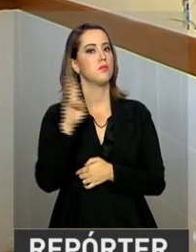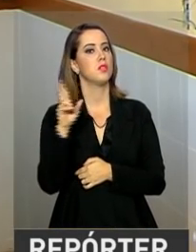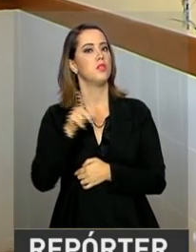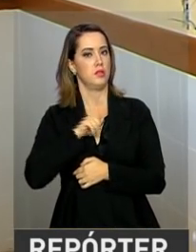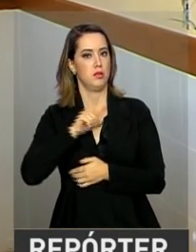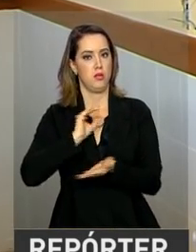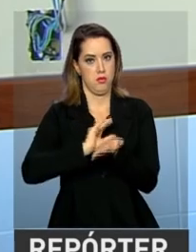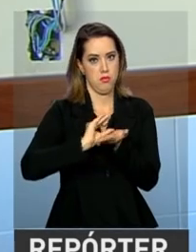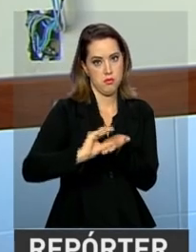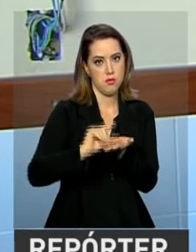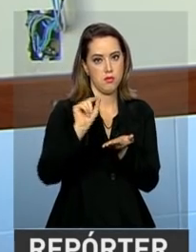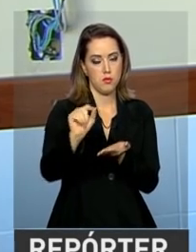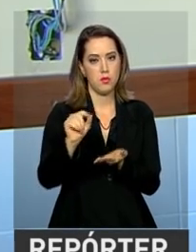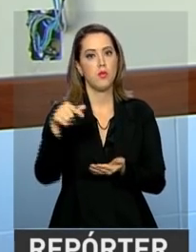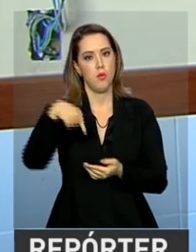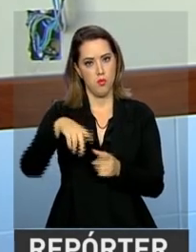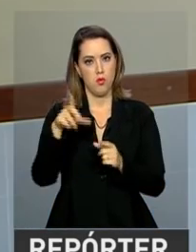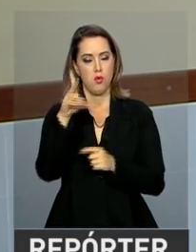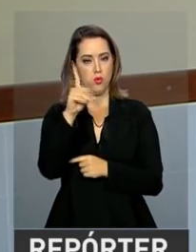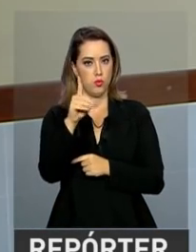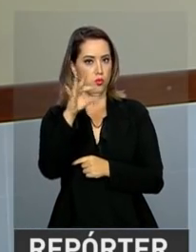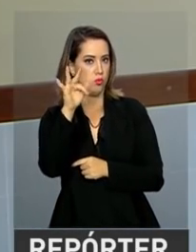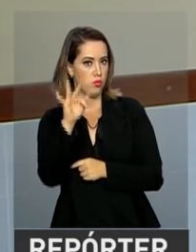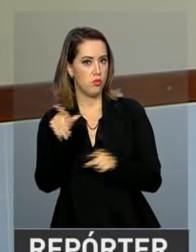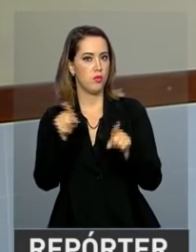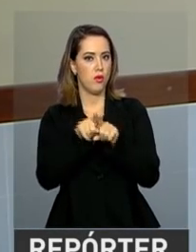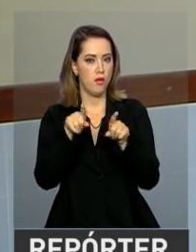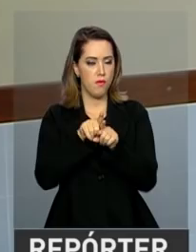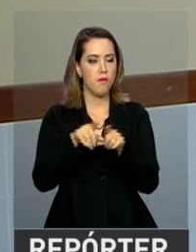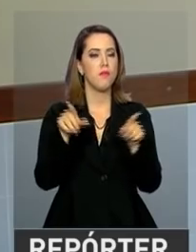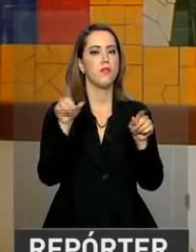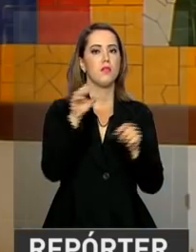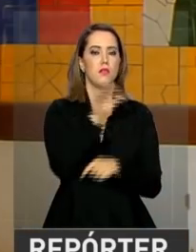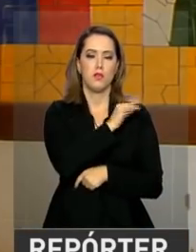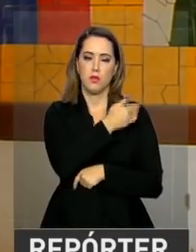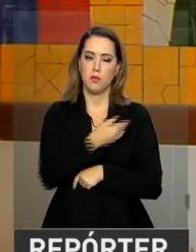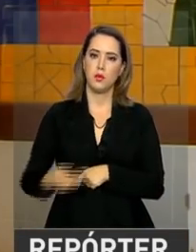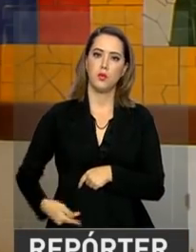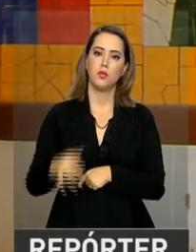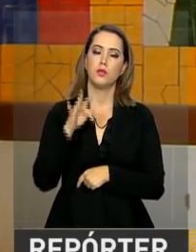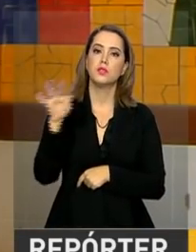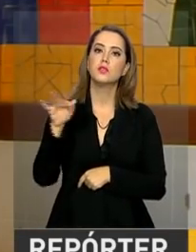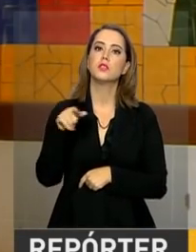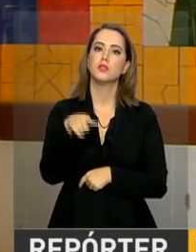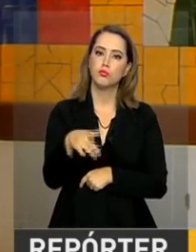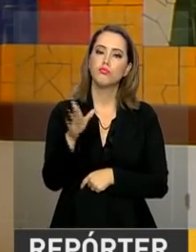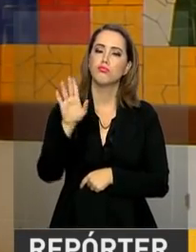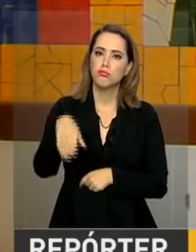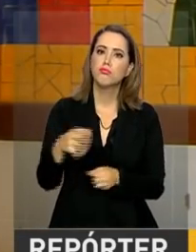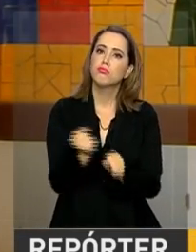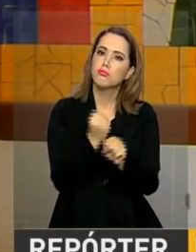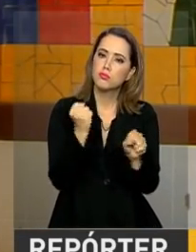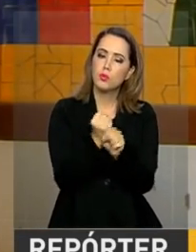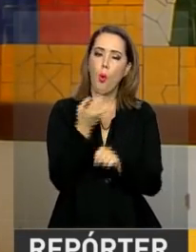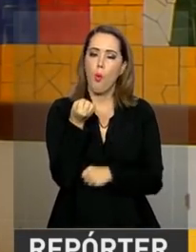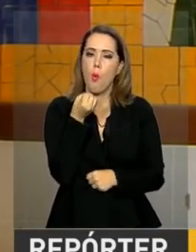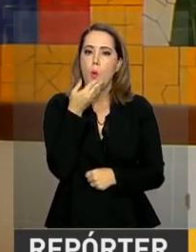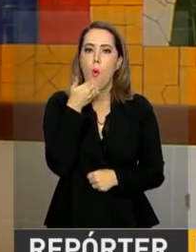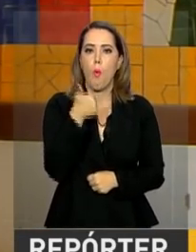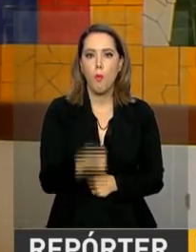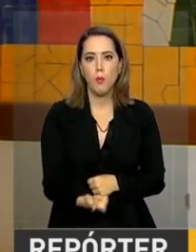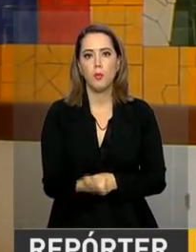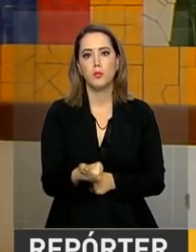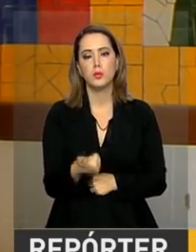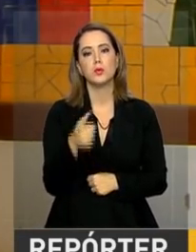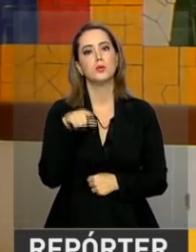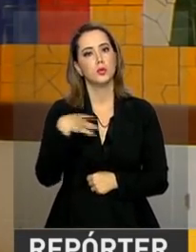governo distrital e do Fundo Nacional de Desenvolvimento da Educação. É uma obra de boa qualidade, né? Nós